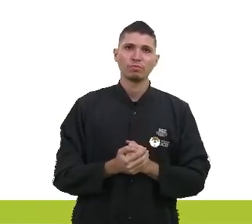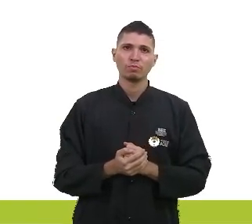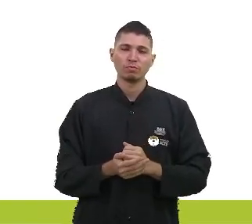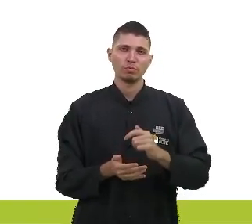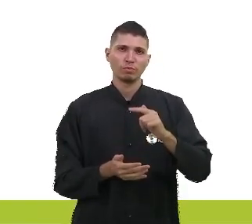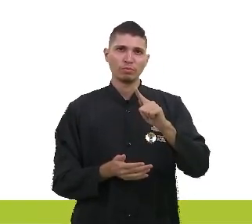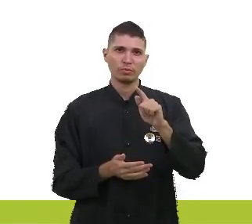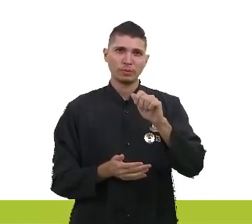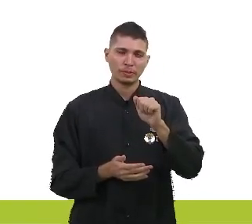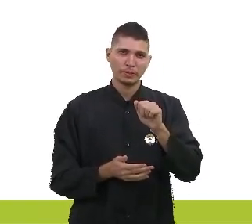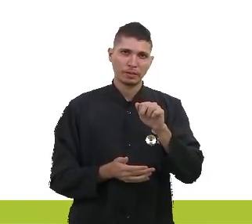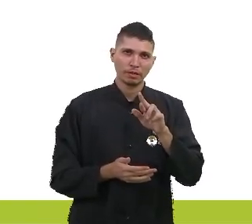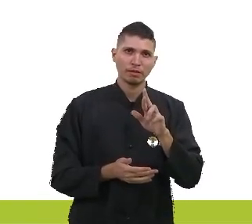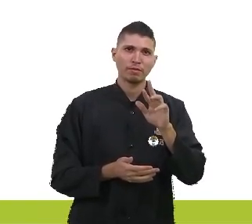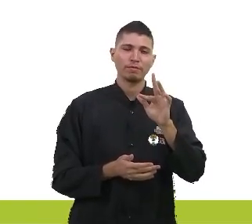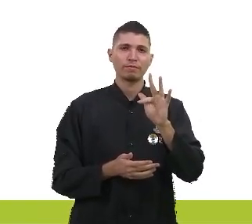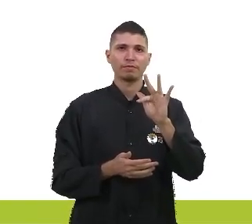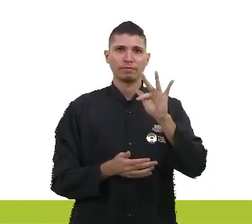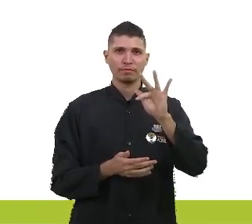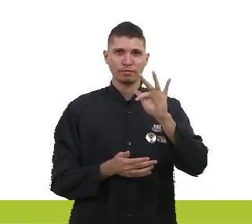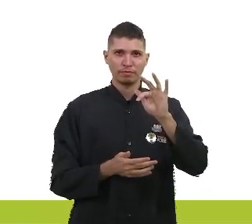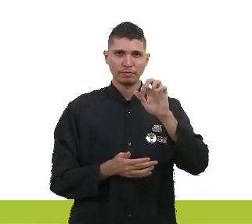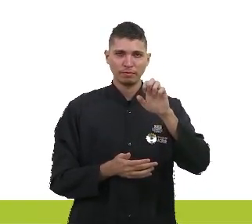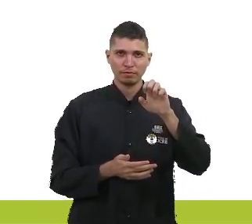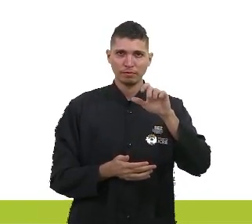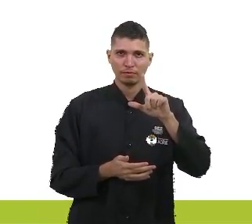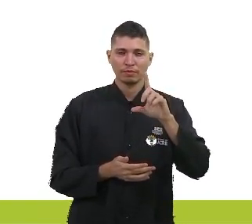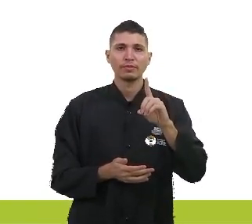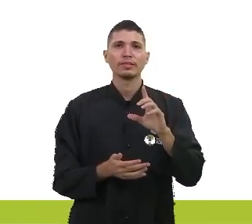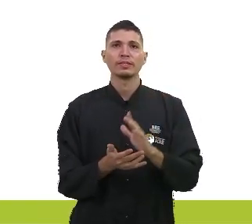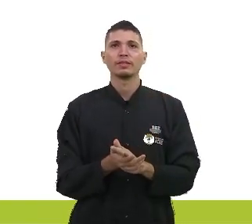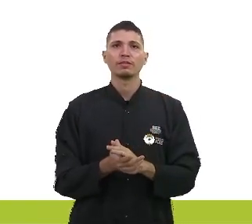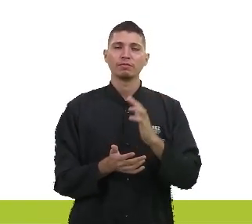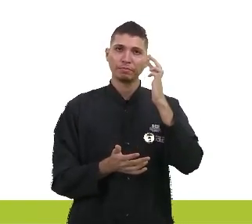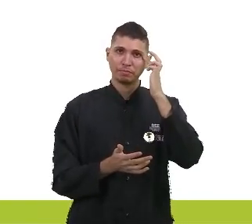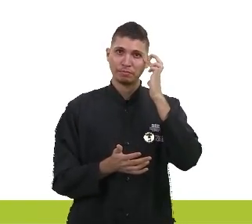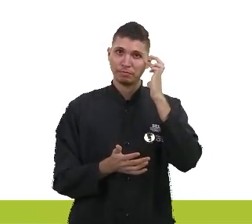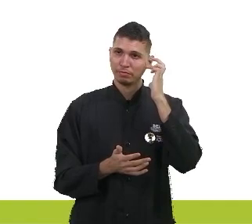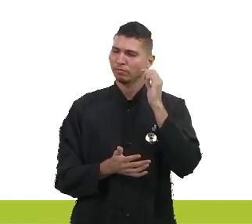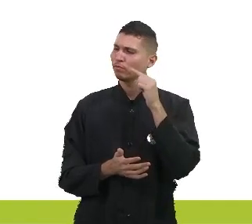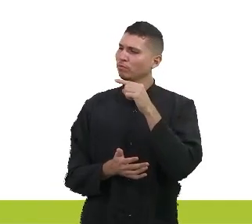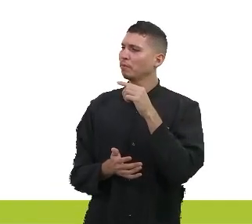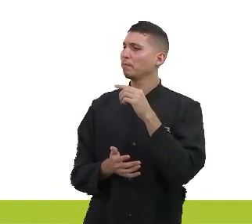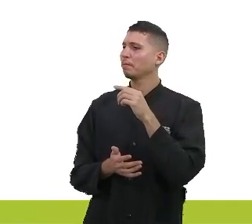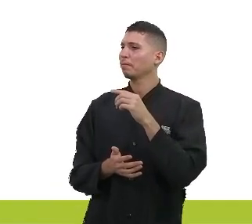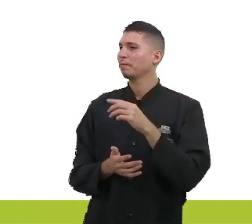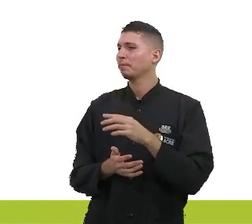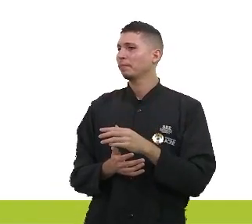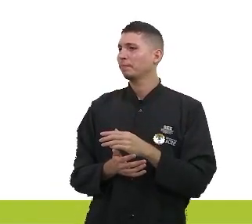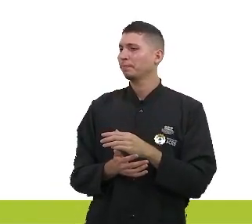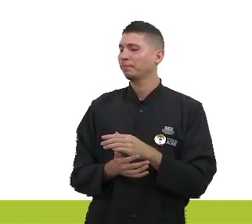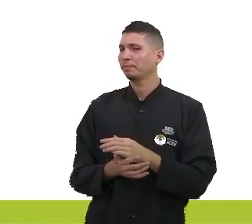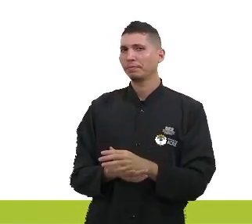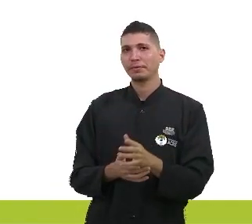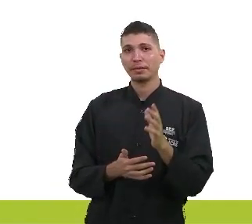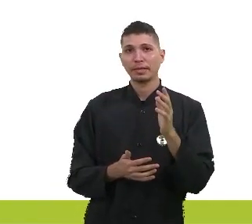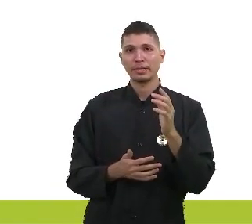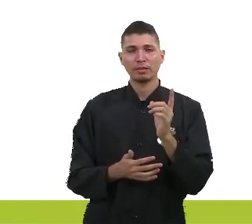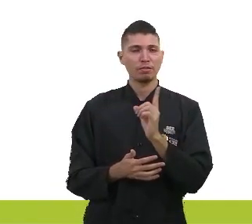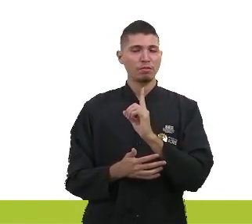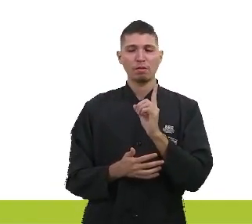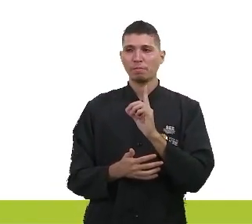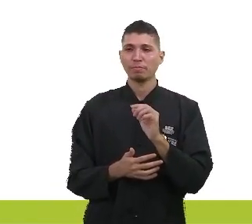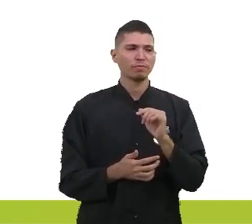onde o dono do Garfield vai dizer assim: você é preguiçoso. E o Garfield responde: não, estou conduzindo uma